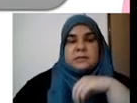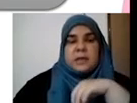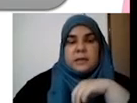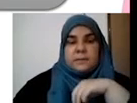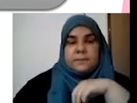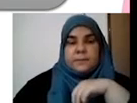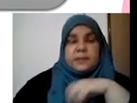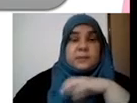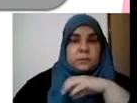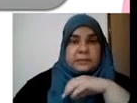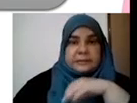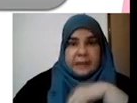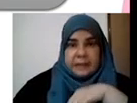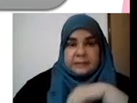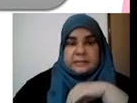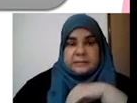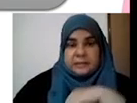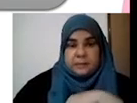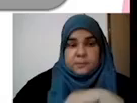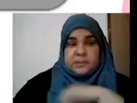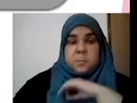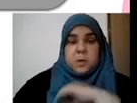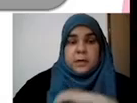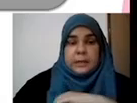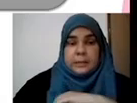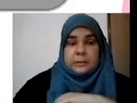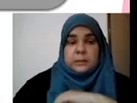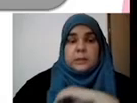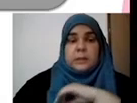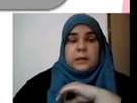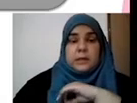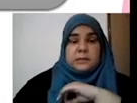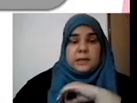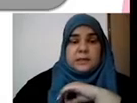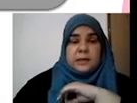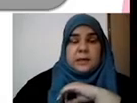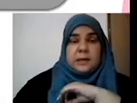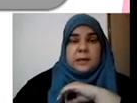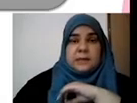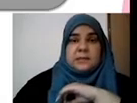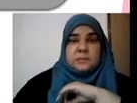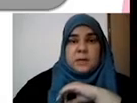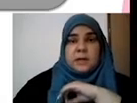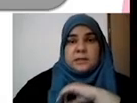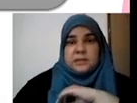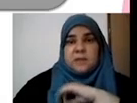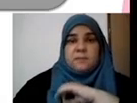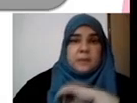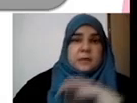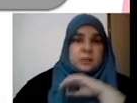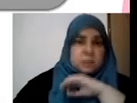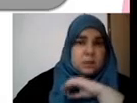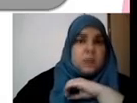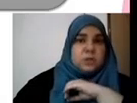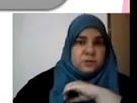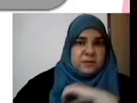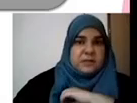que eles têm, né, são detalhes simples, porém, essas marcas servem